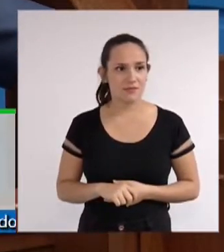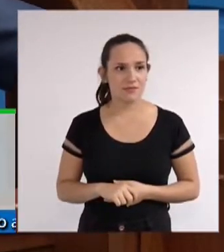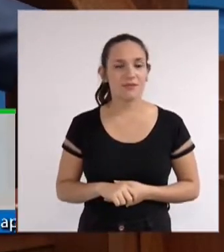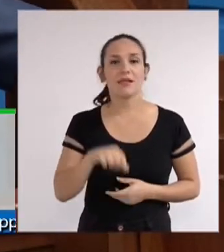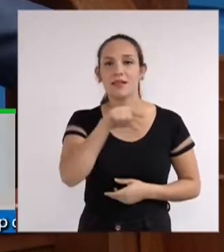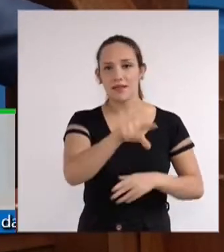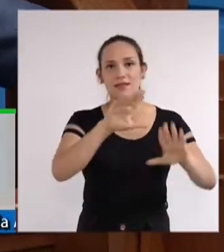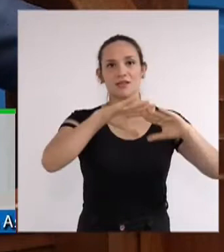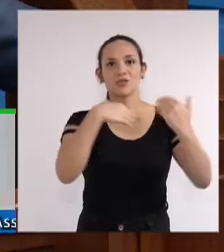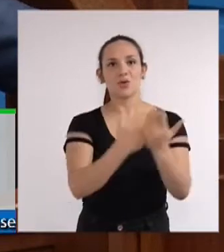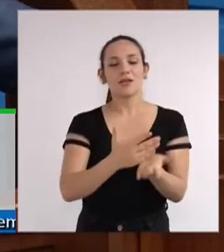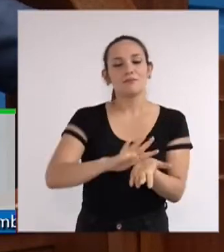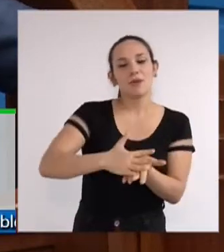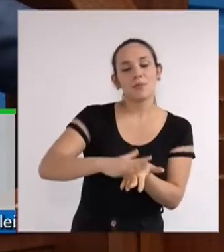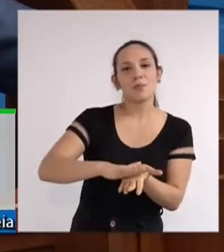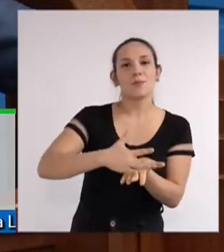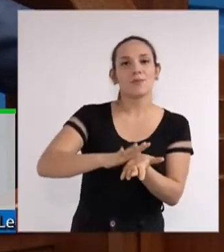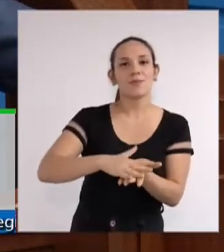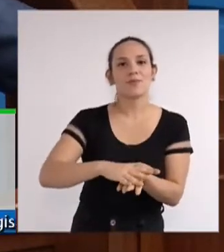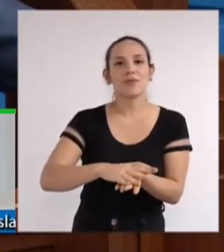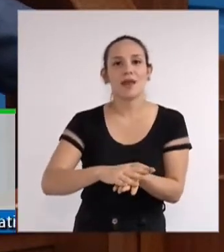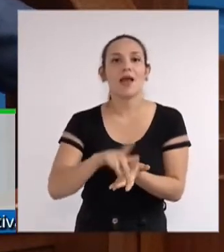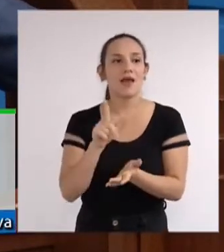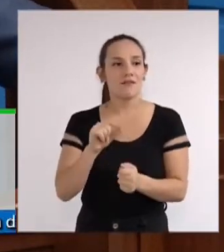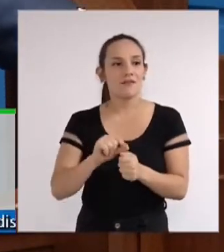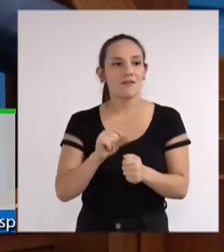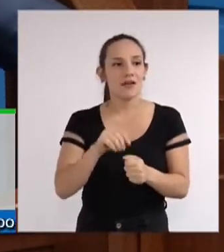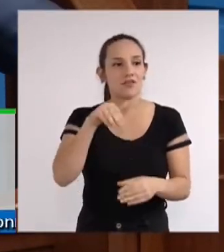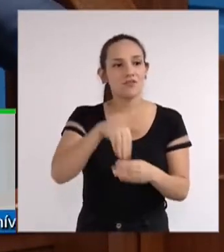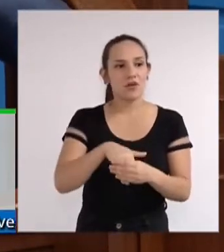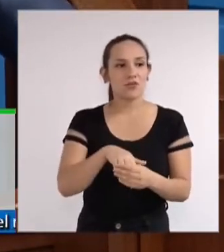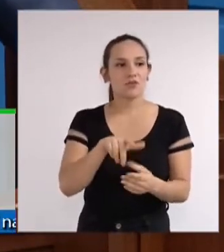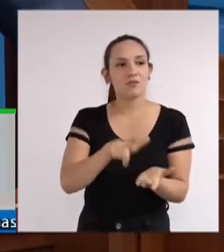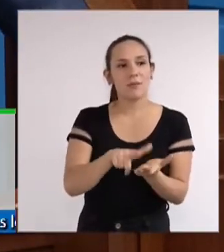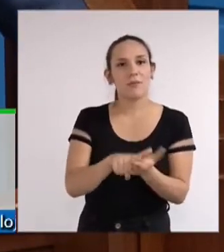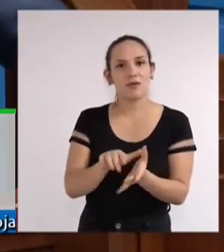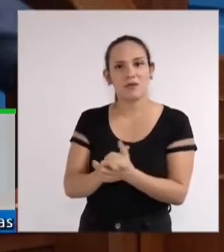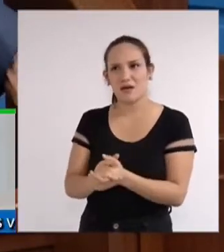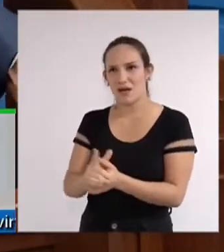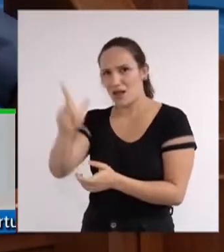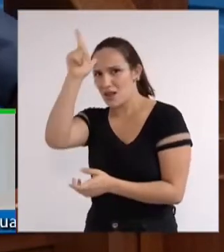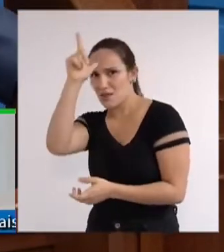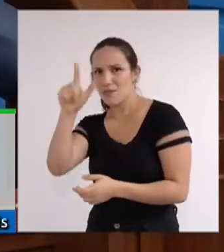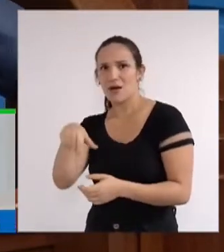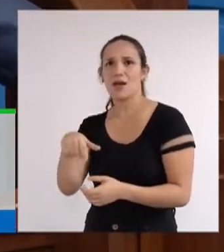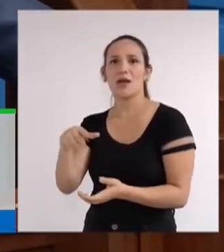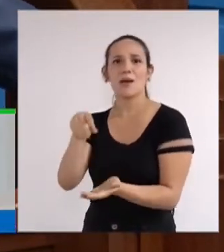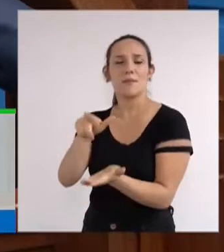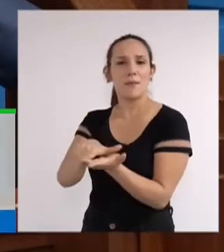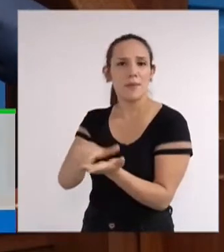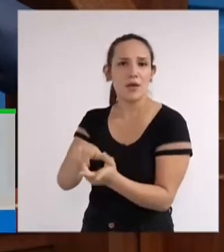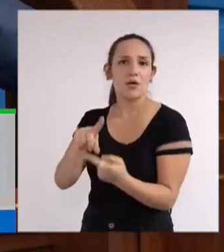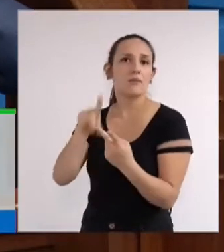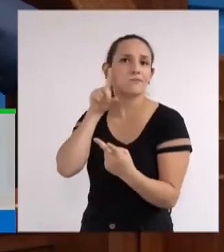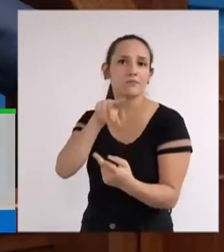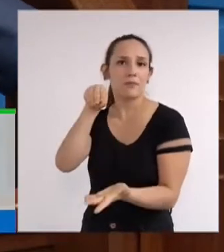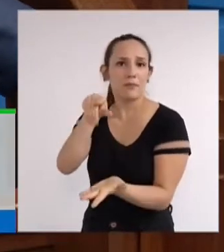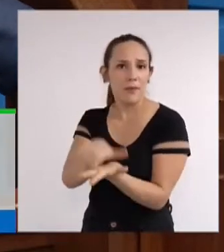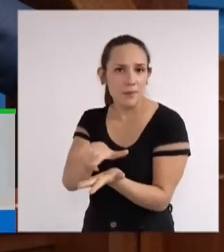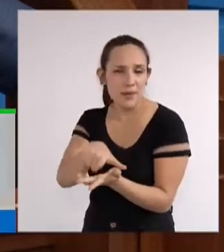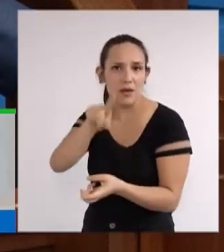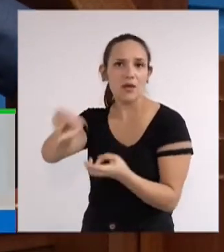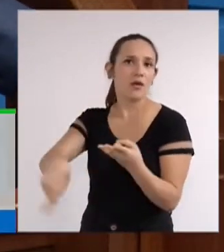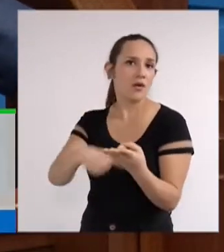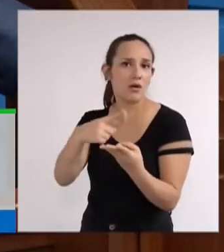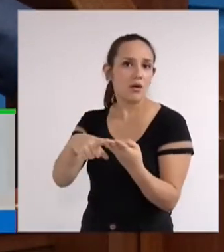Janeiro fazem eleição no papel. A Alemanha faz eleição no papel. O Japão faz eleição no papel. Os Estados Unidos. Esses países